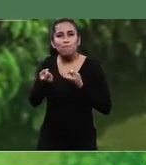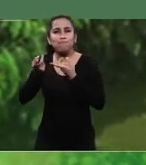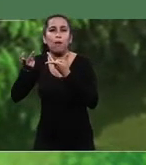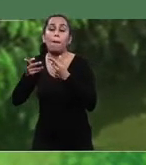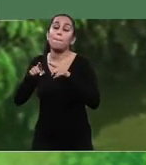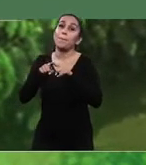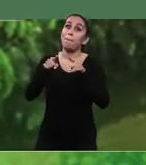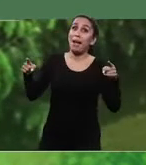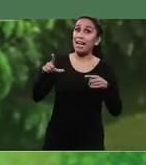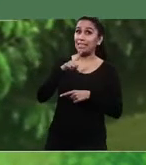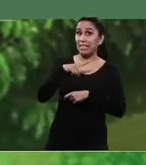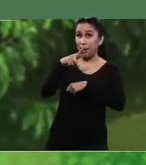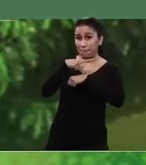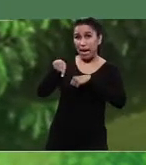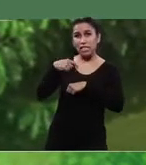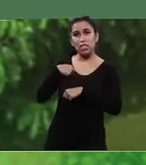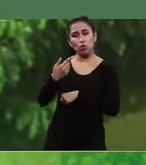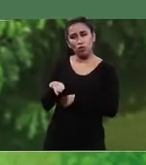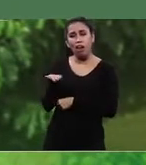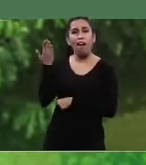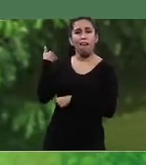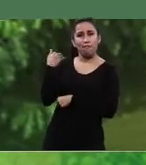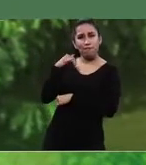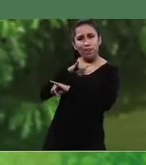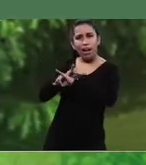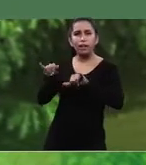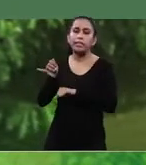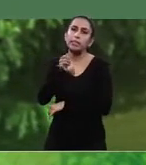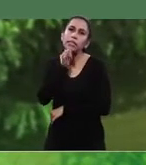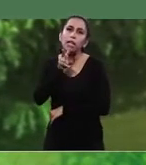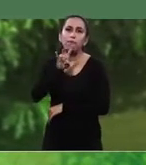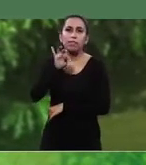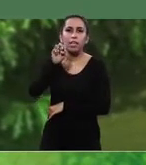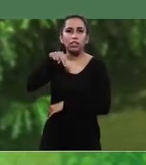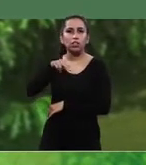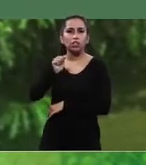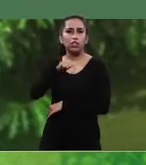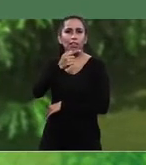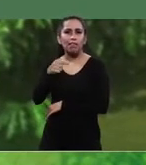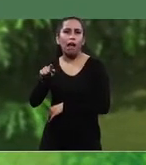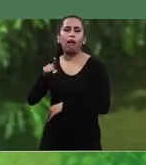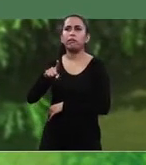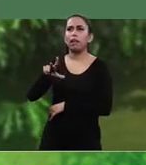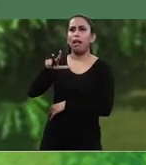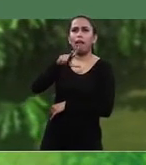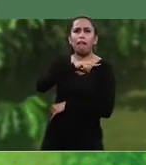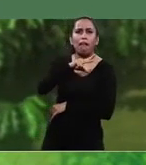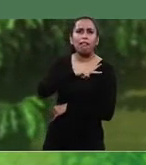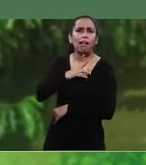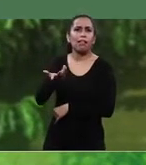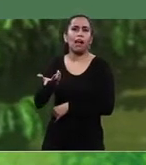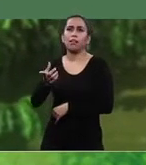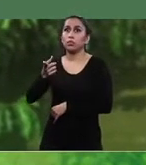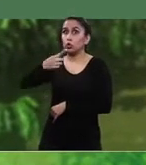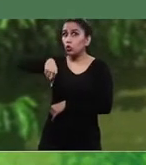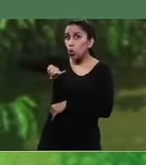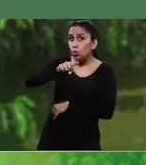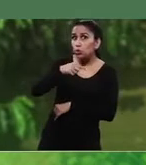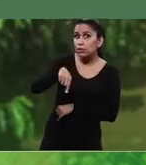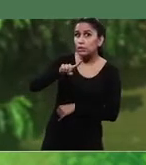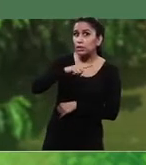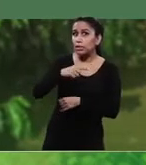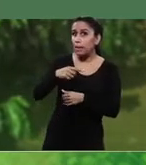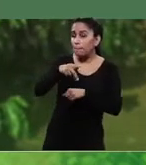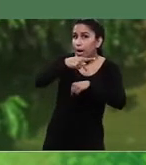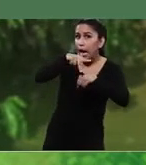existem países, como eu havia mencionado para vocês, como é o caso do Vietnã, como é o caso do Canadá, que ainda precisam despertar